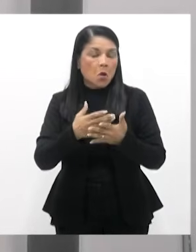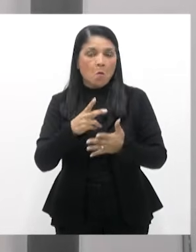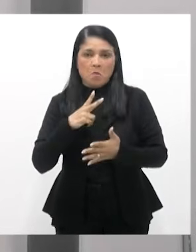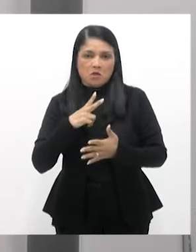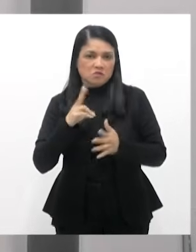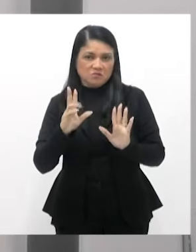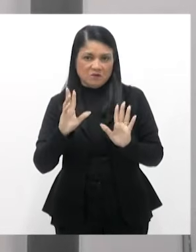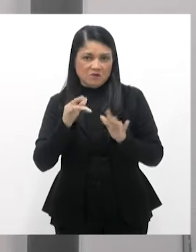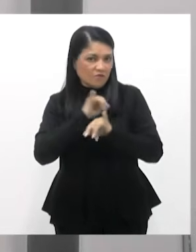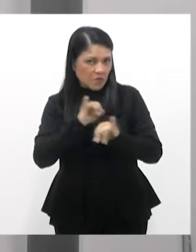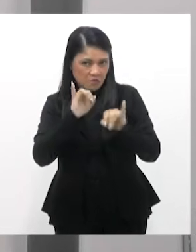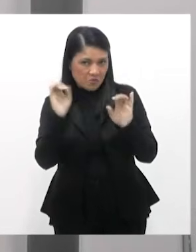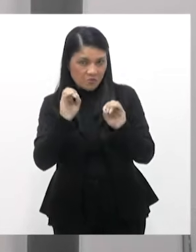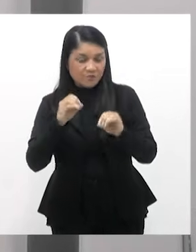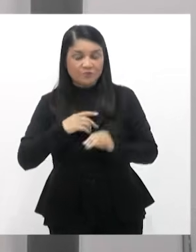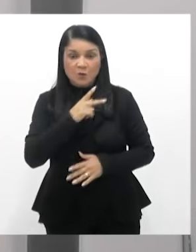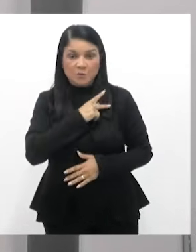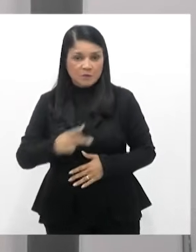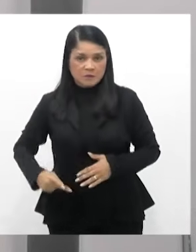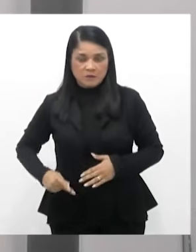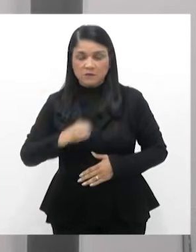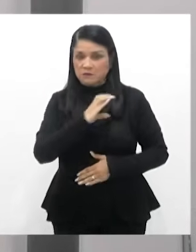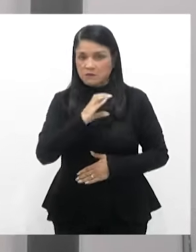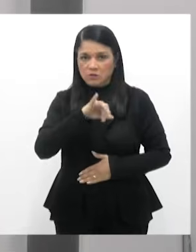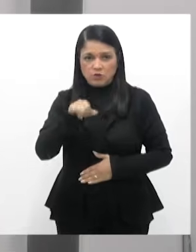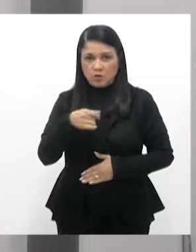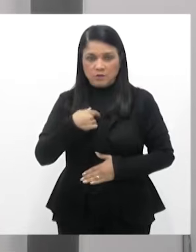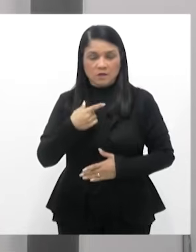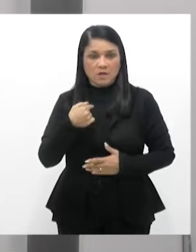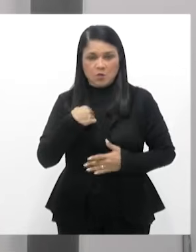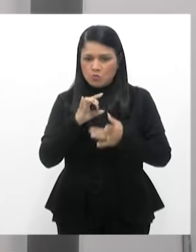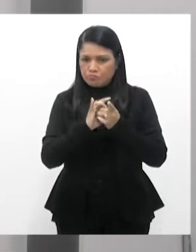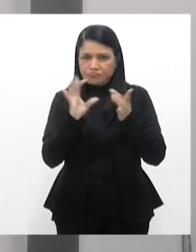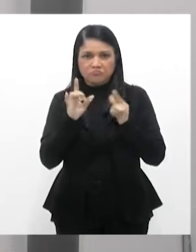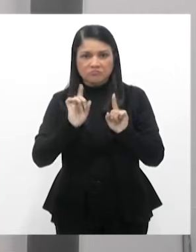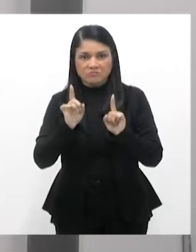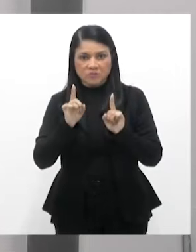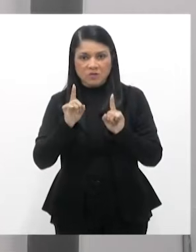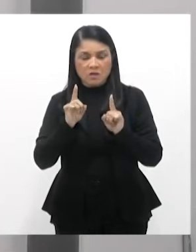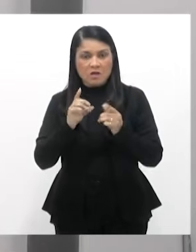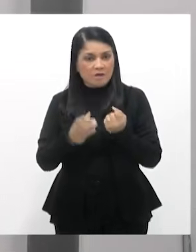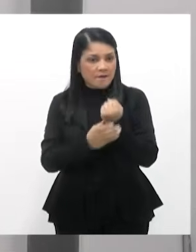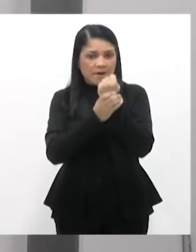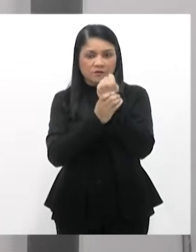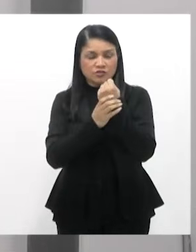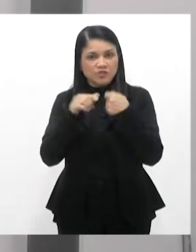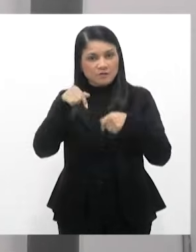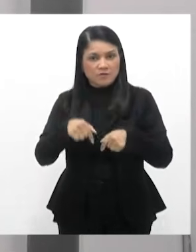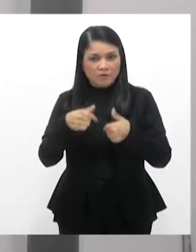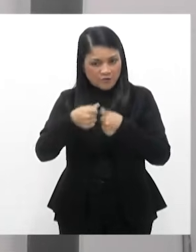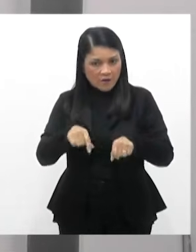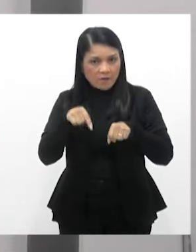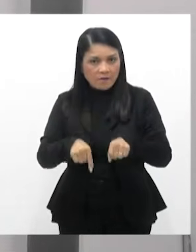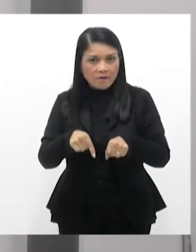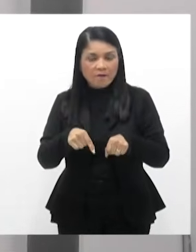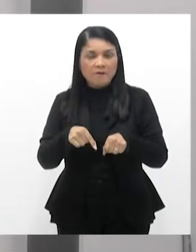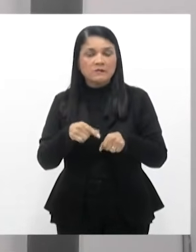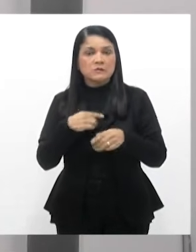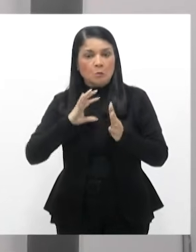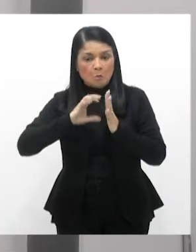O presidente da CCJ não tem autoridade. Eu não tenho garantia nem de estar aqui. Se meu partido designar que eu saia amanhã, eu vou sair